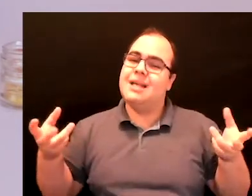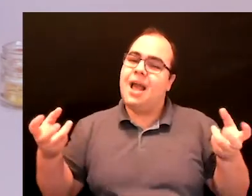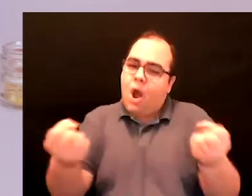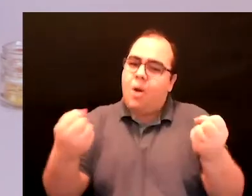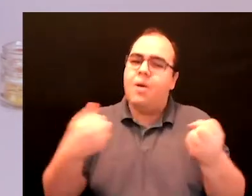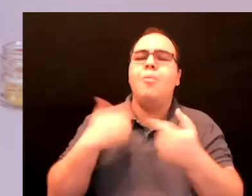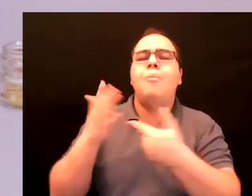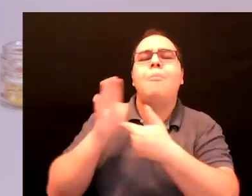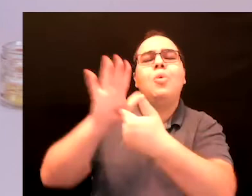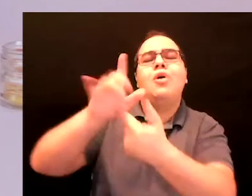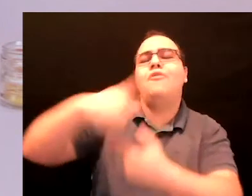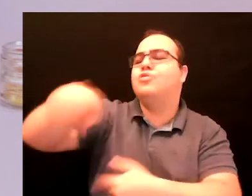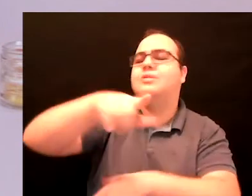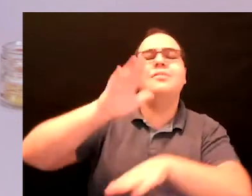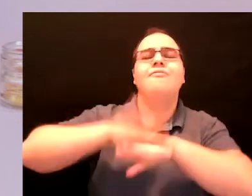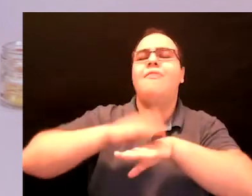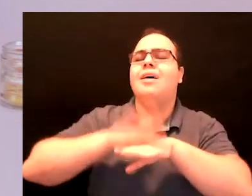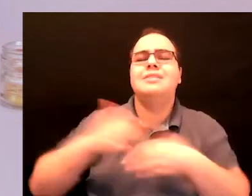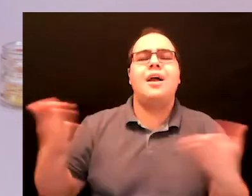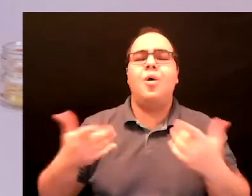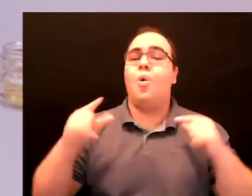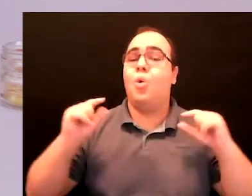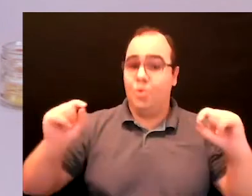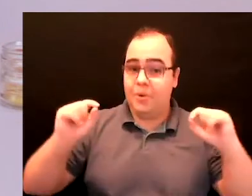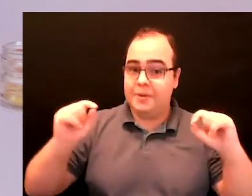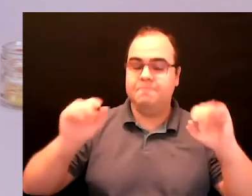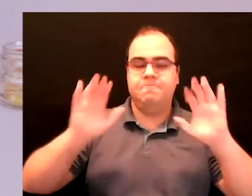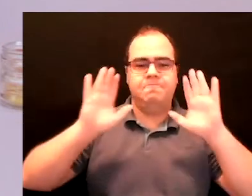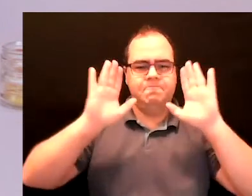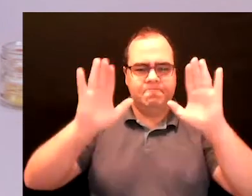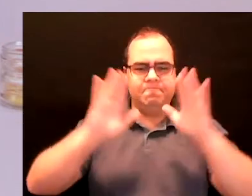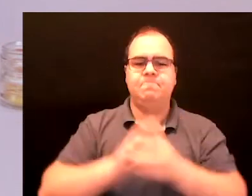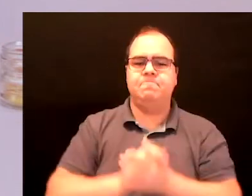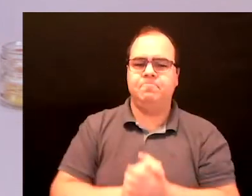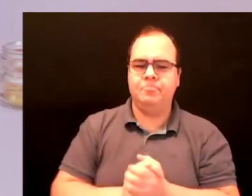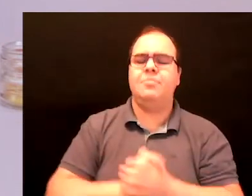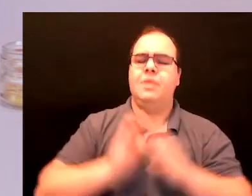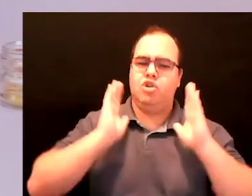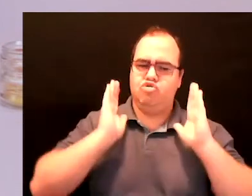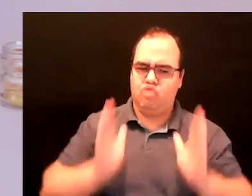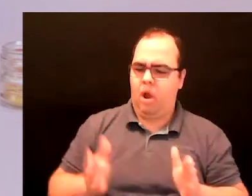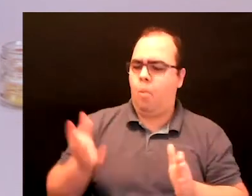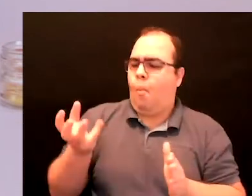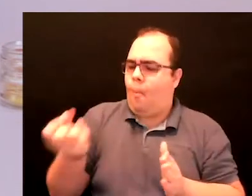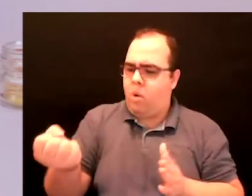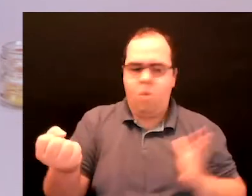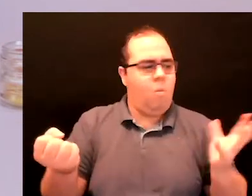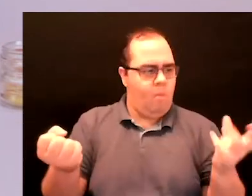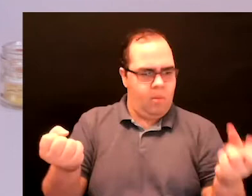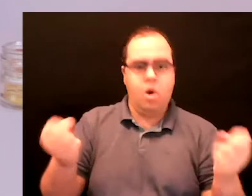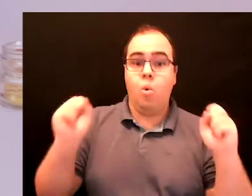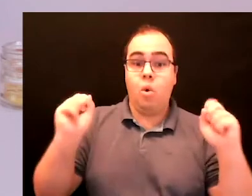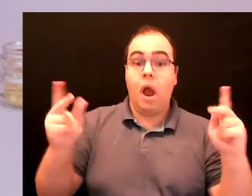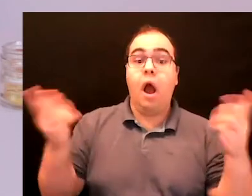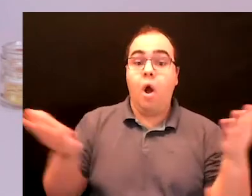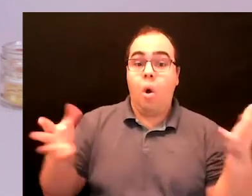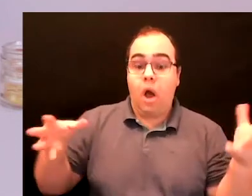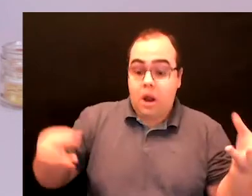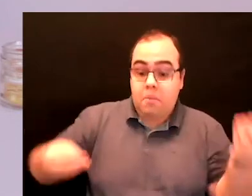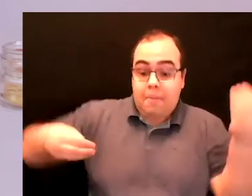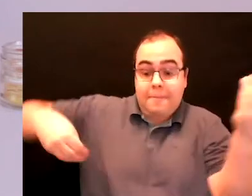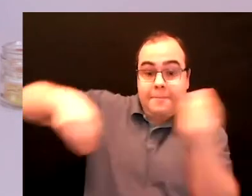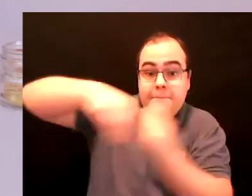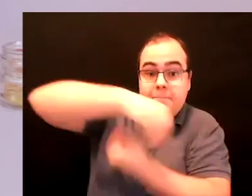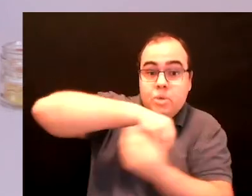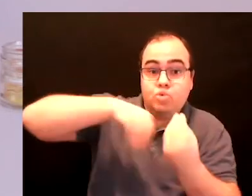já secaram, né? Para poder mostrar para vocês o que, que a gente vai fazer nesse estágio. Então, depois que eles secaram, eu vou misturar os